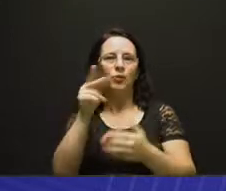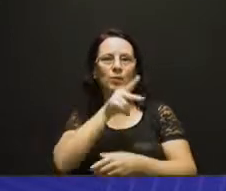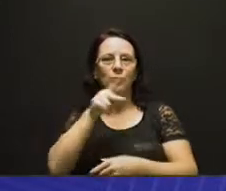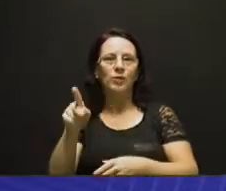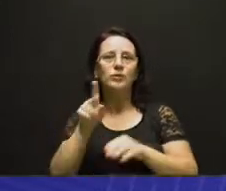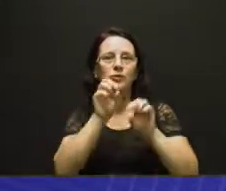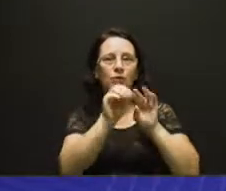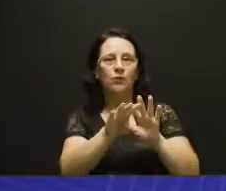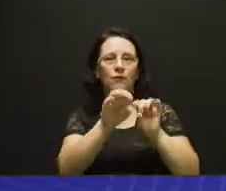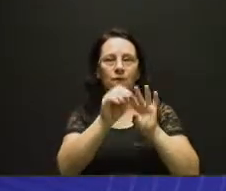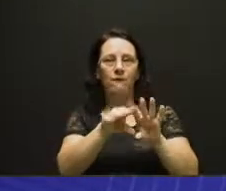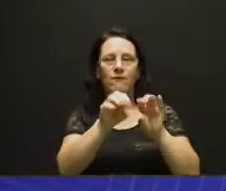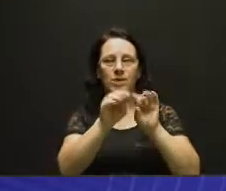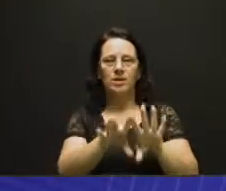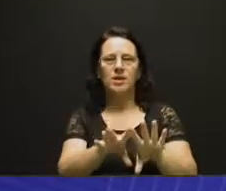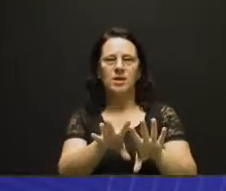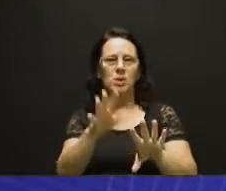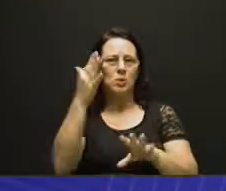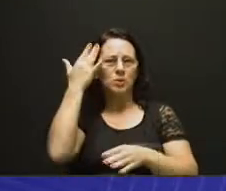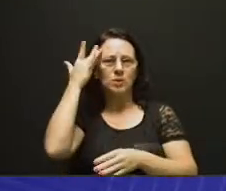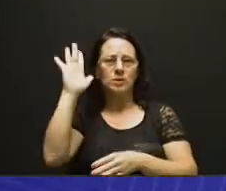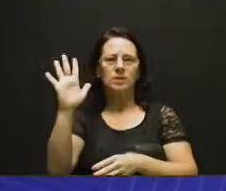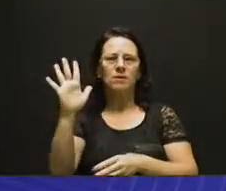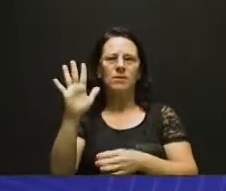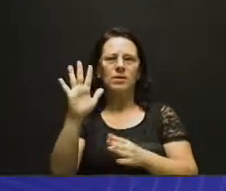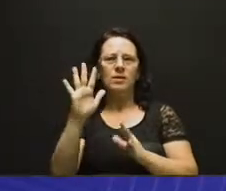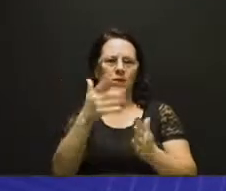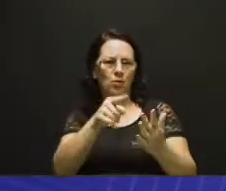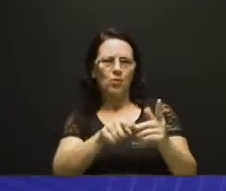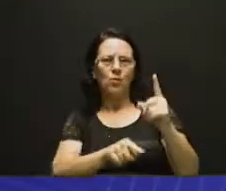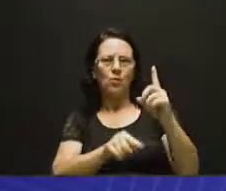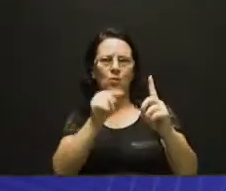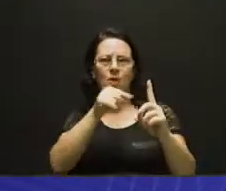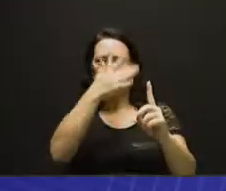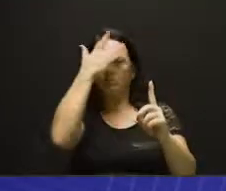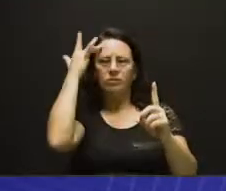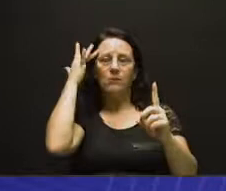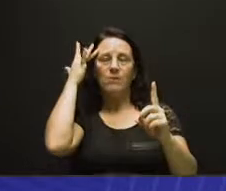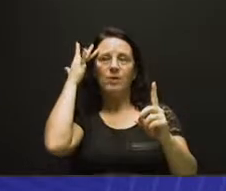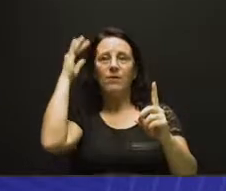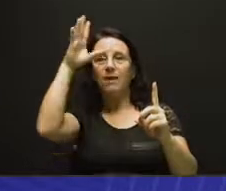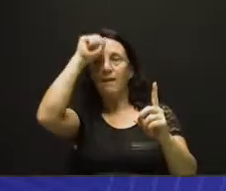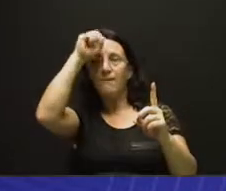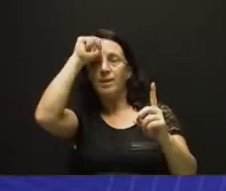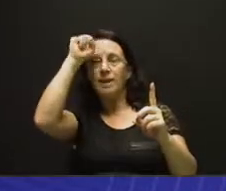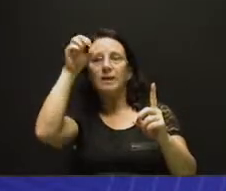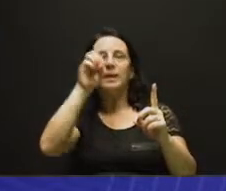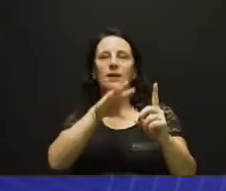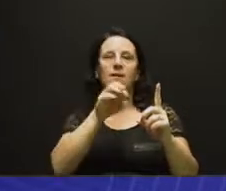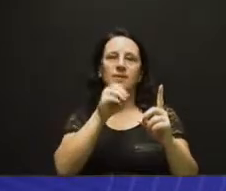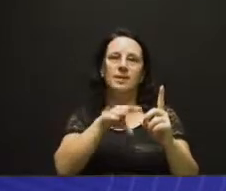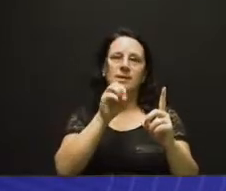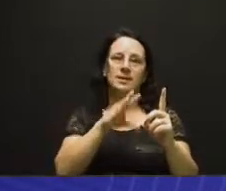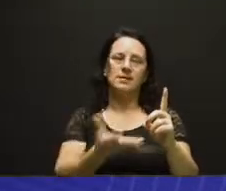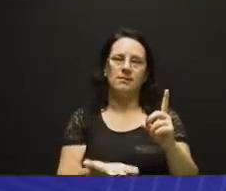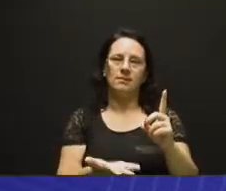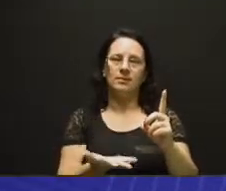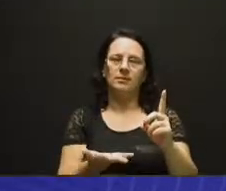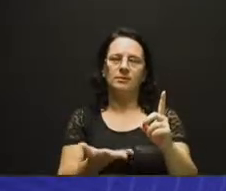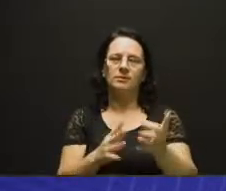tem que saber a receita certa daquele aluno não e outra coisa ele não pode simplesmente